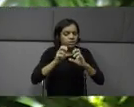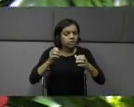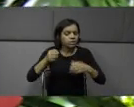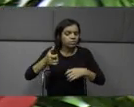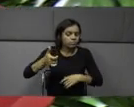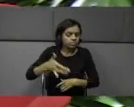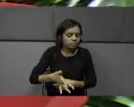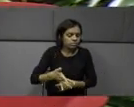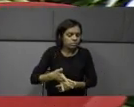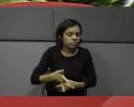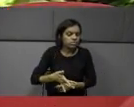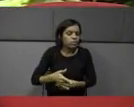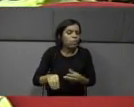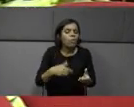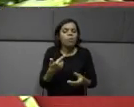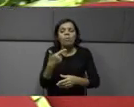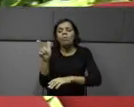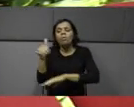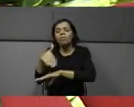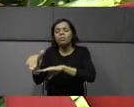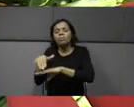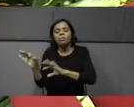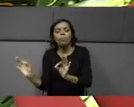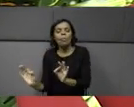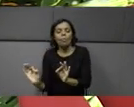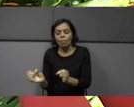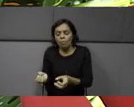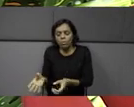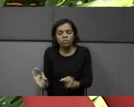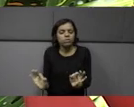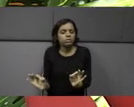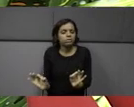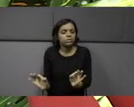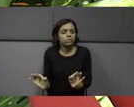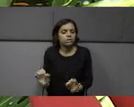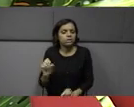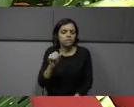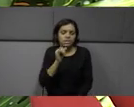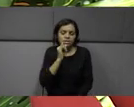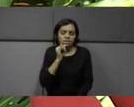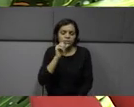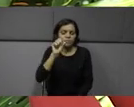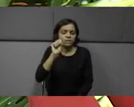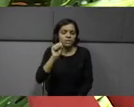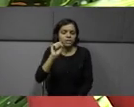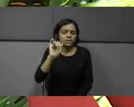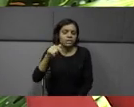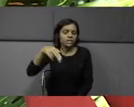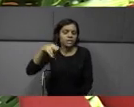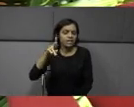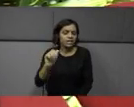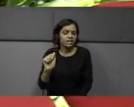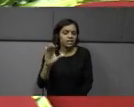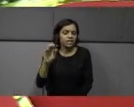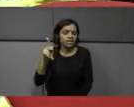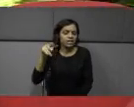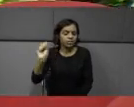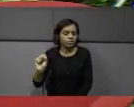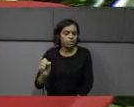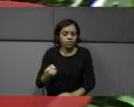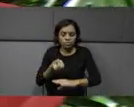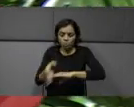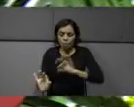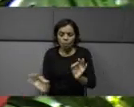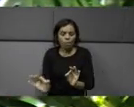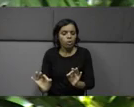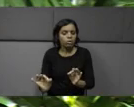é em que medida eu me sinto parte de um equipamento qualificado bem estruturado